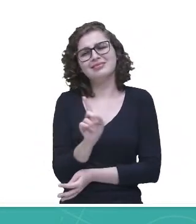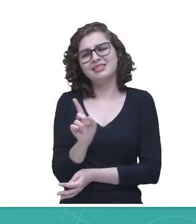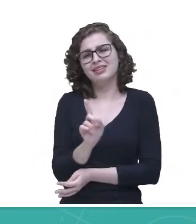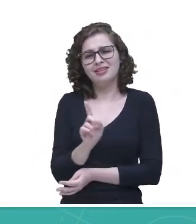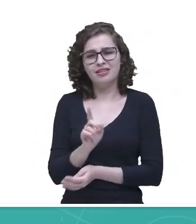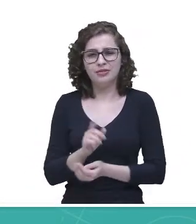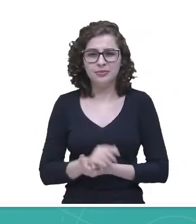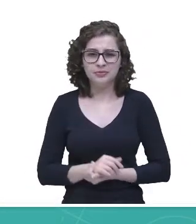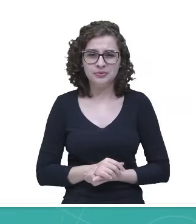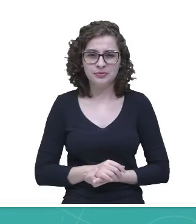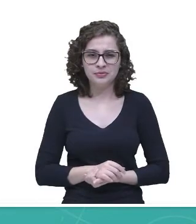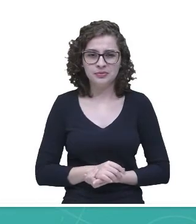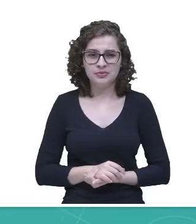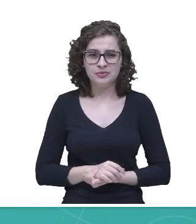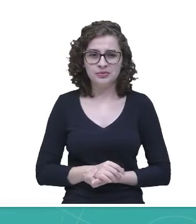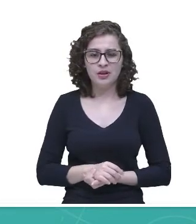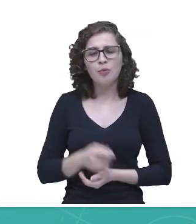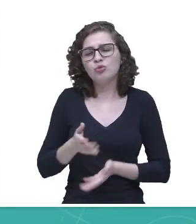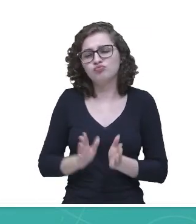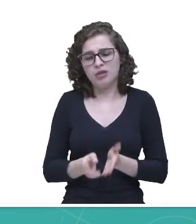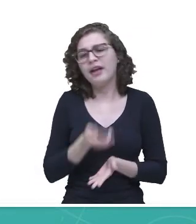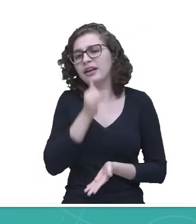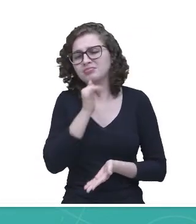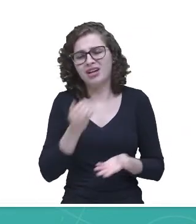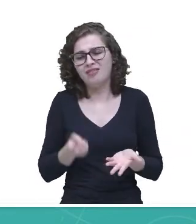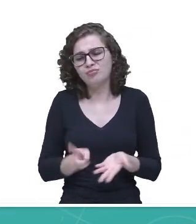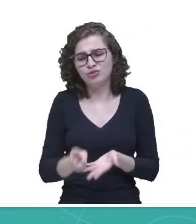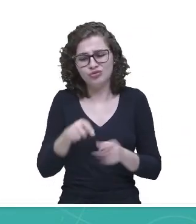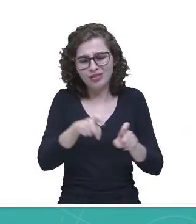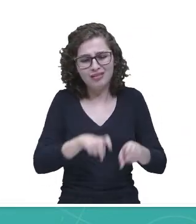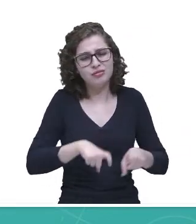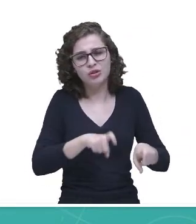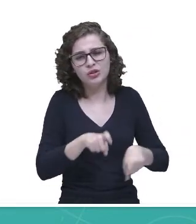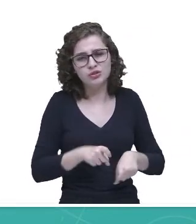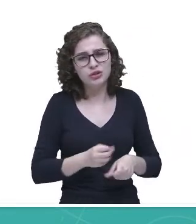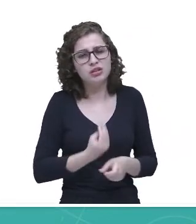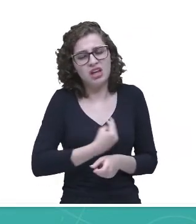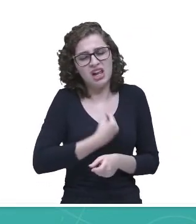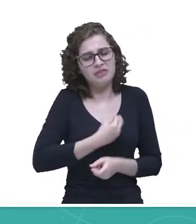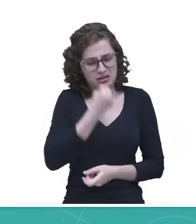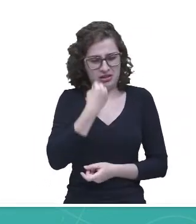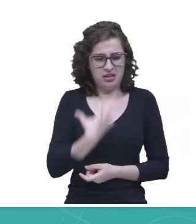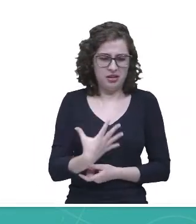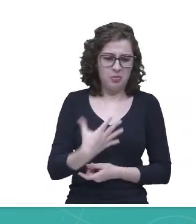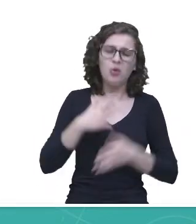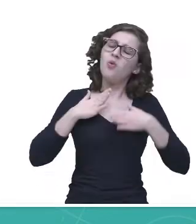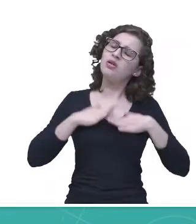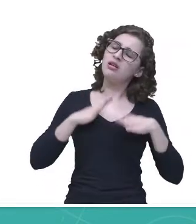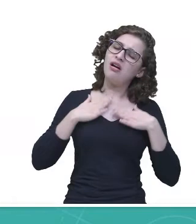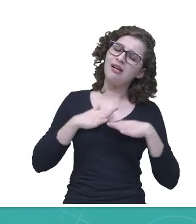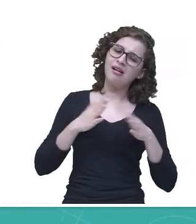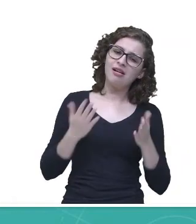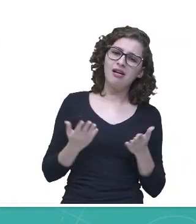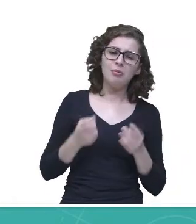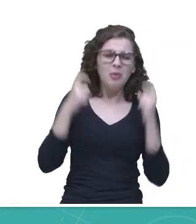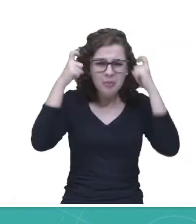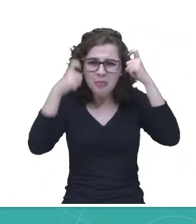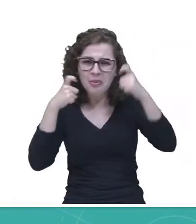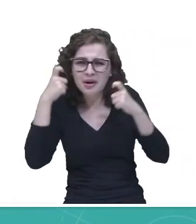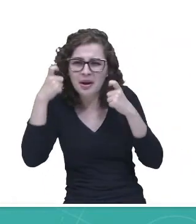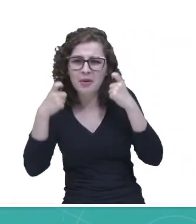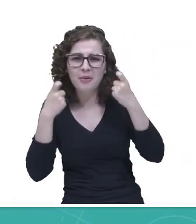seja, vamos ficar aqui pelo arado mesmo, plantando aqui de forma muito tranquila, não se tinha preocupação